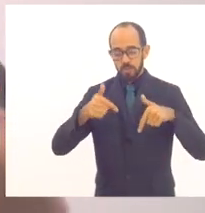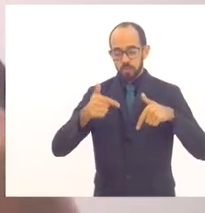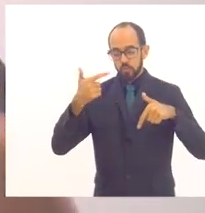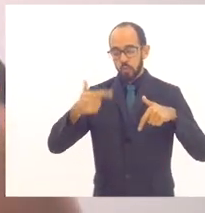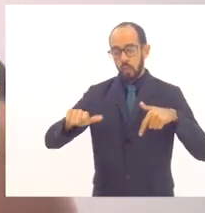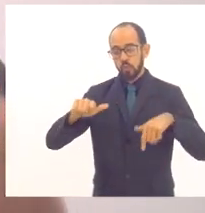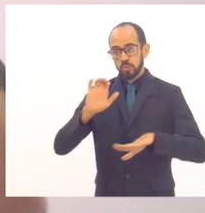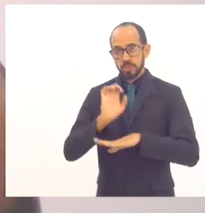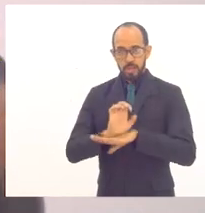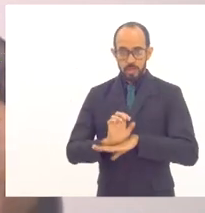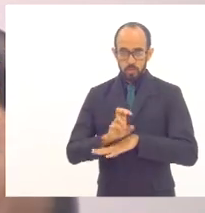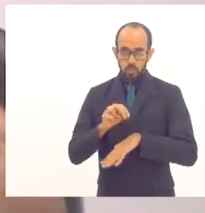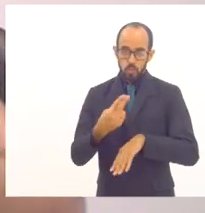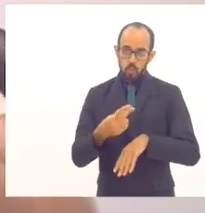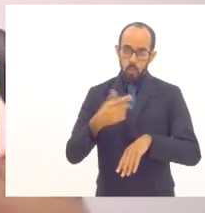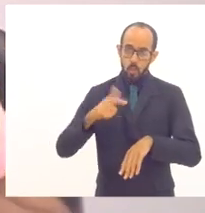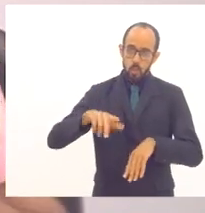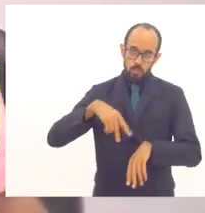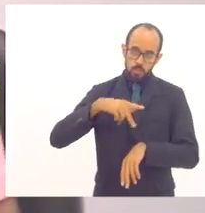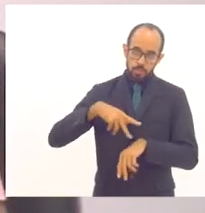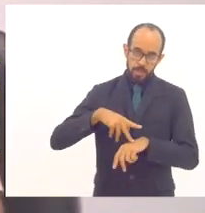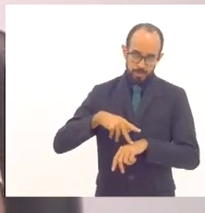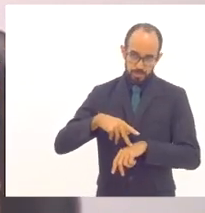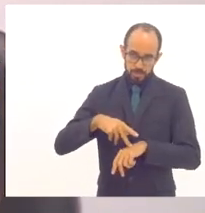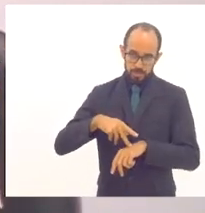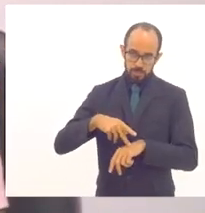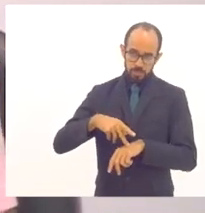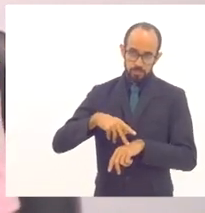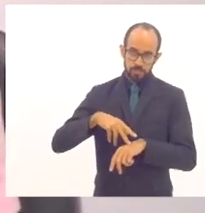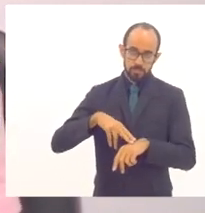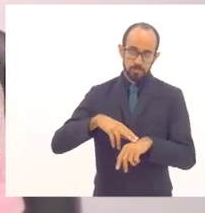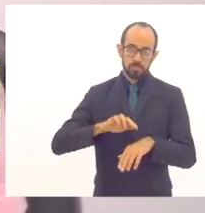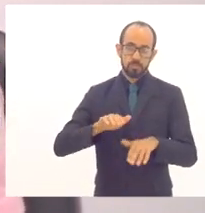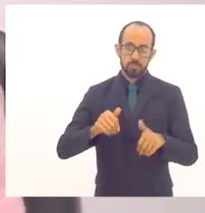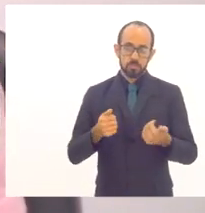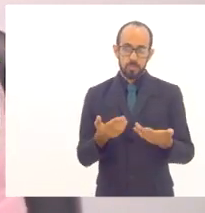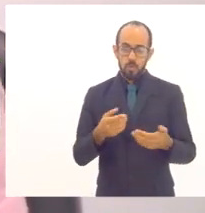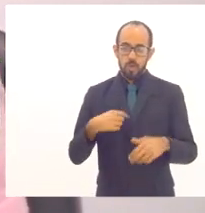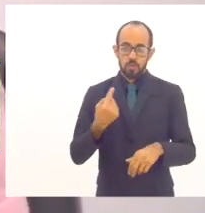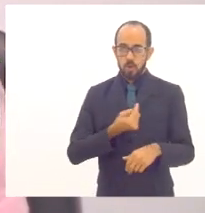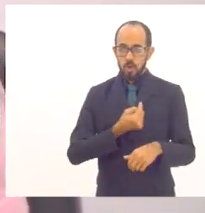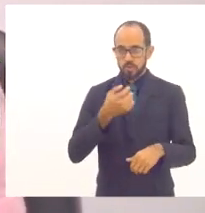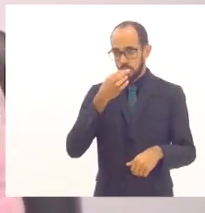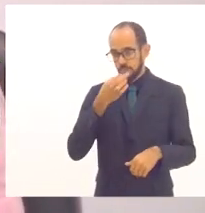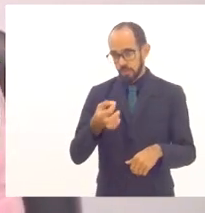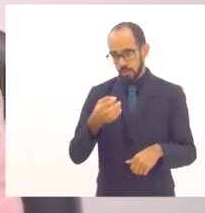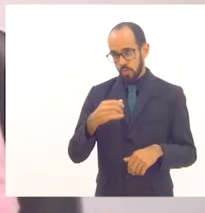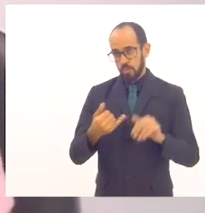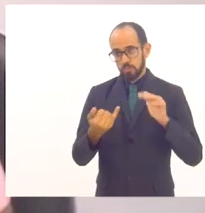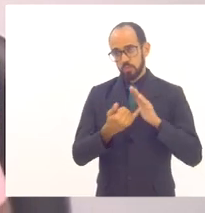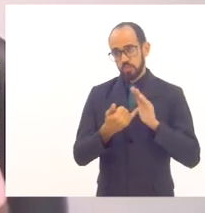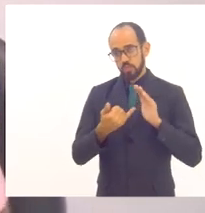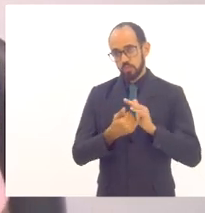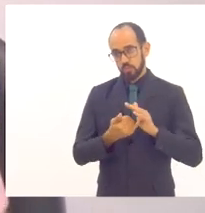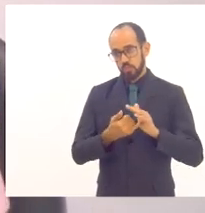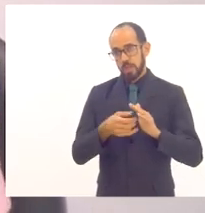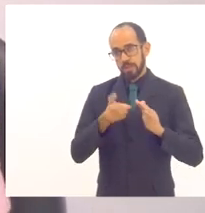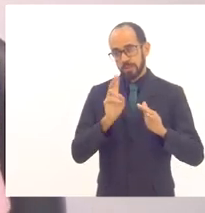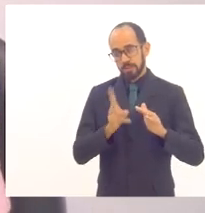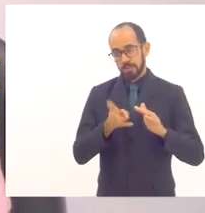estado, é uma ação que ocorre em outro país. Então, a nossa posição como instituto é